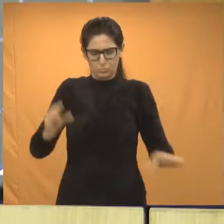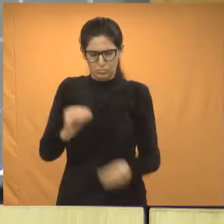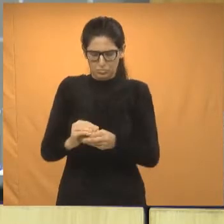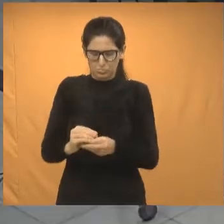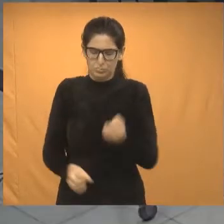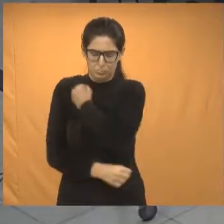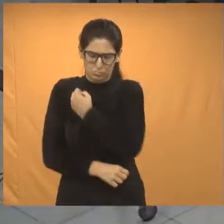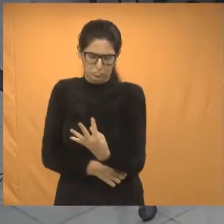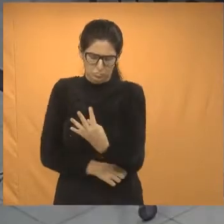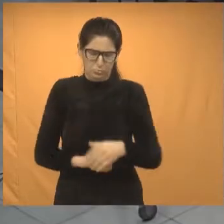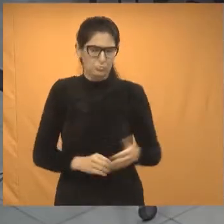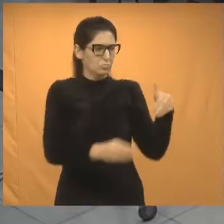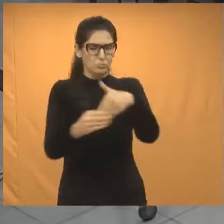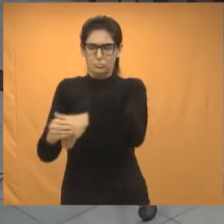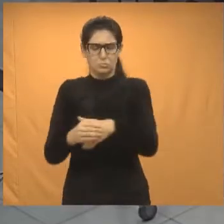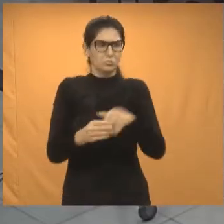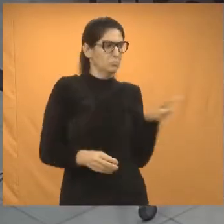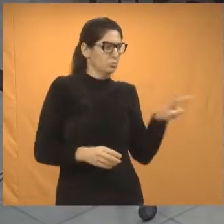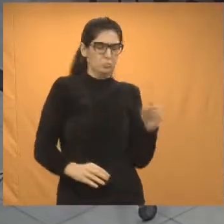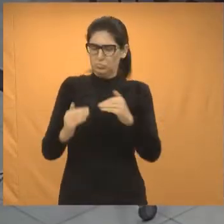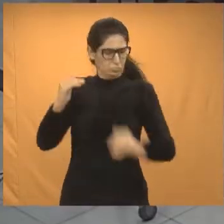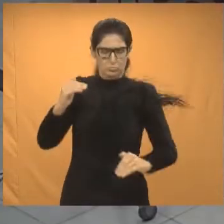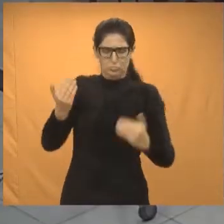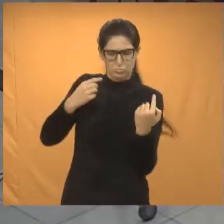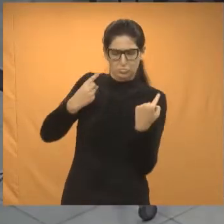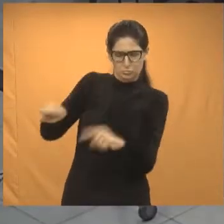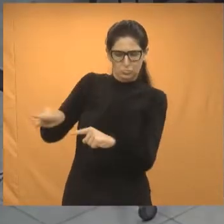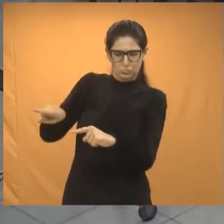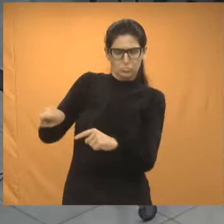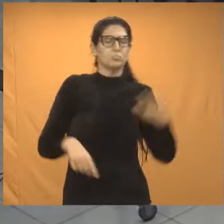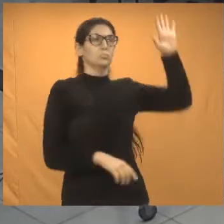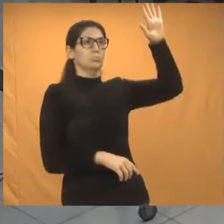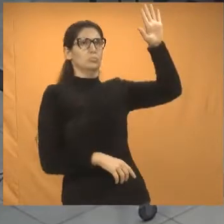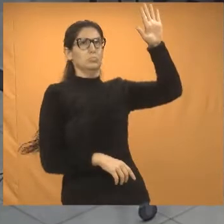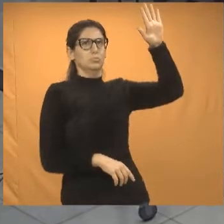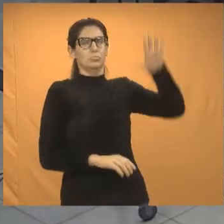Emenda número 4 em votação. Os vereadores contrários se manifestem levantando o braço.